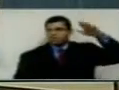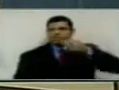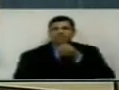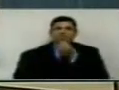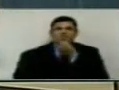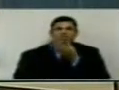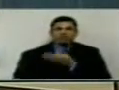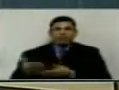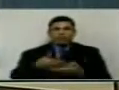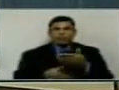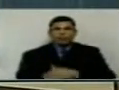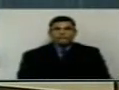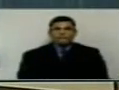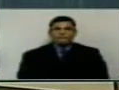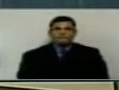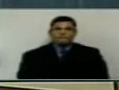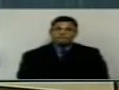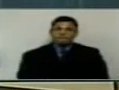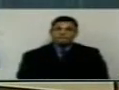Seria leviano,